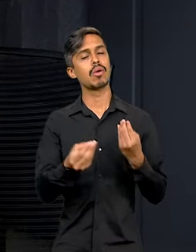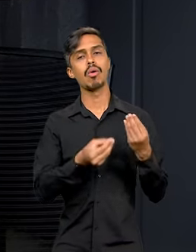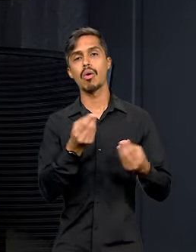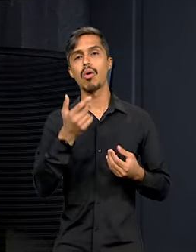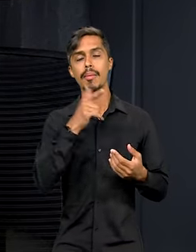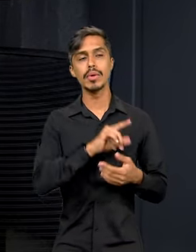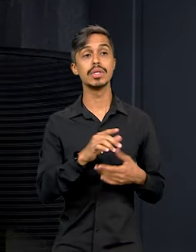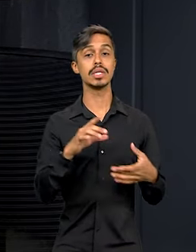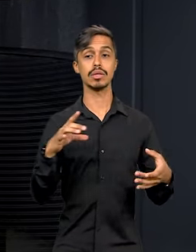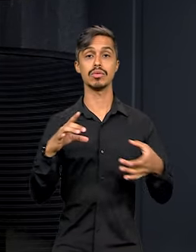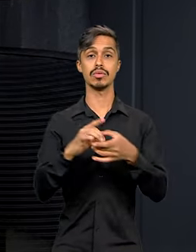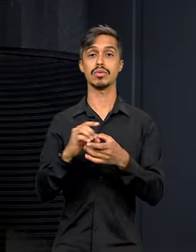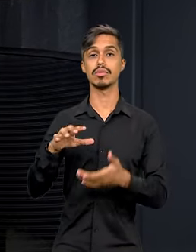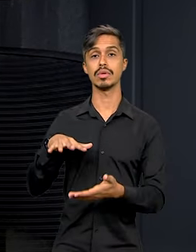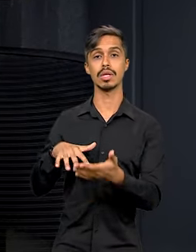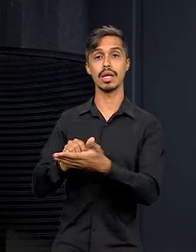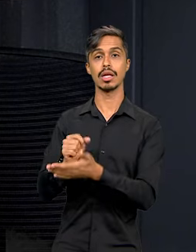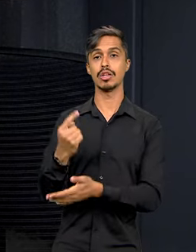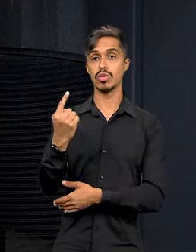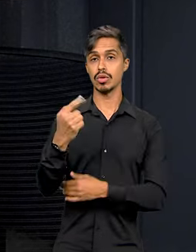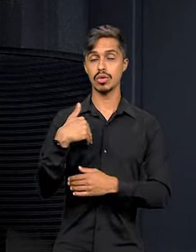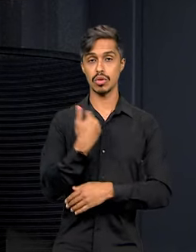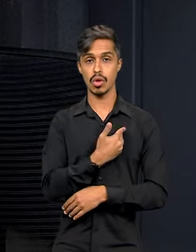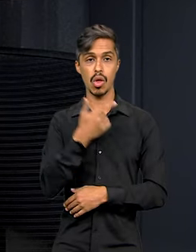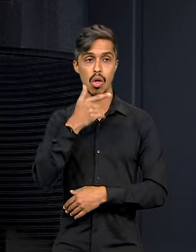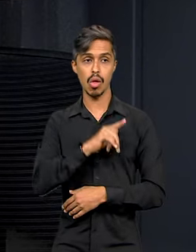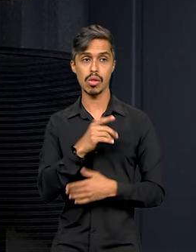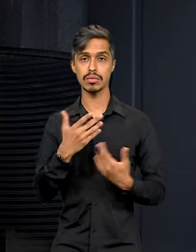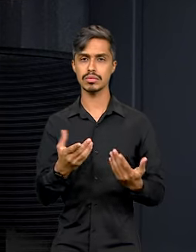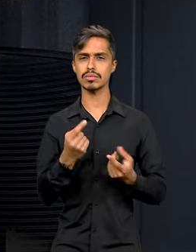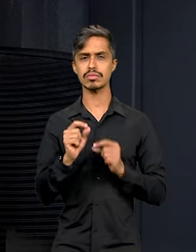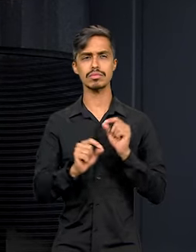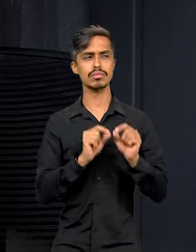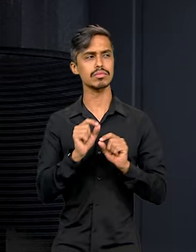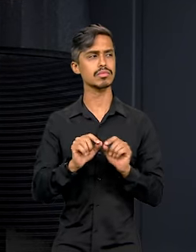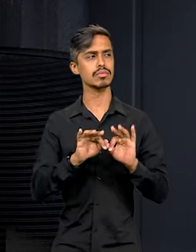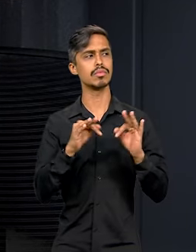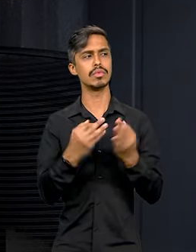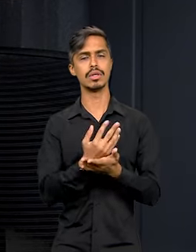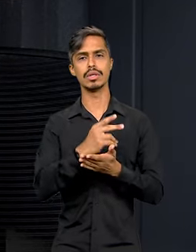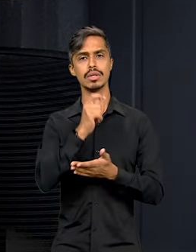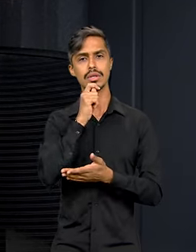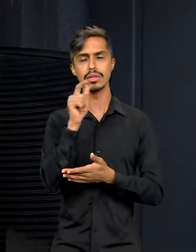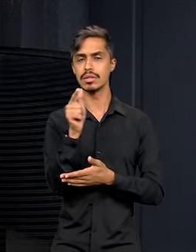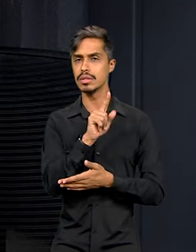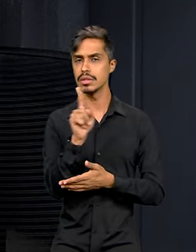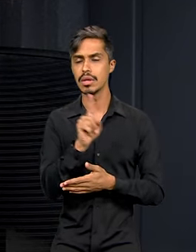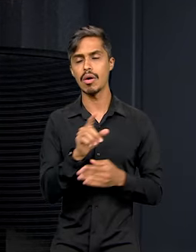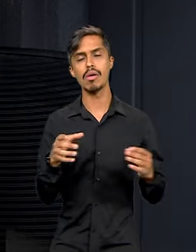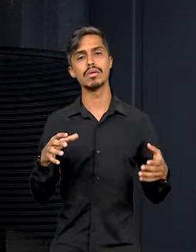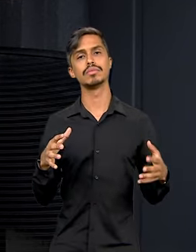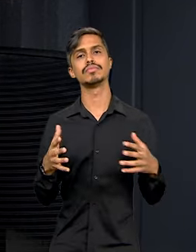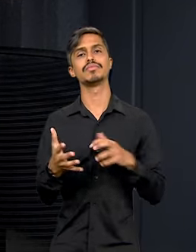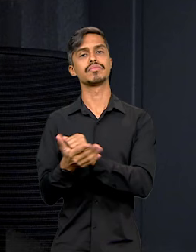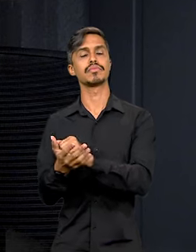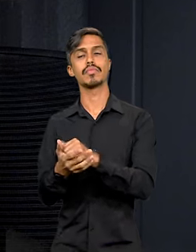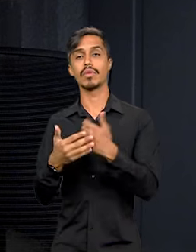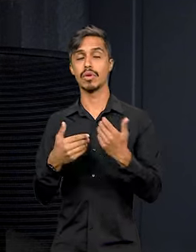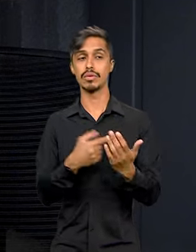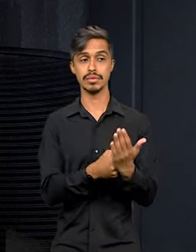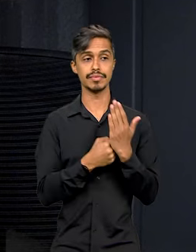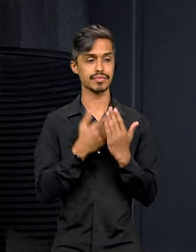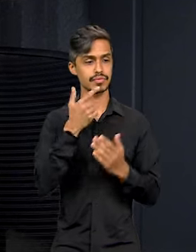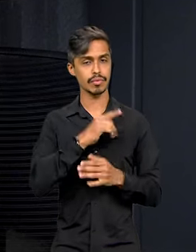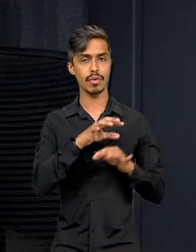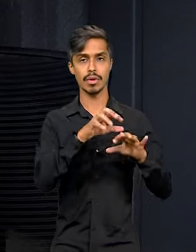dados estão sendo cruzados com o cadastro único então a gente consegue entender quais dessas famílias ainda não estão no cadastro único que vai ajudar a